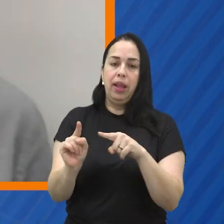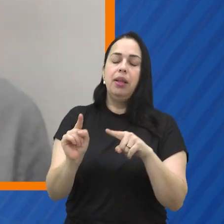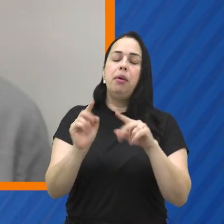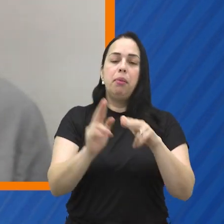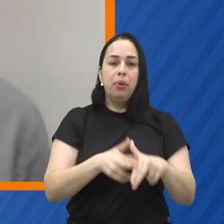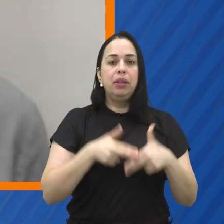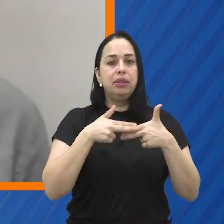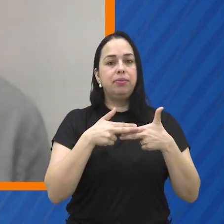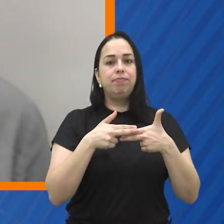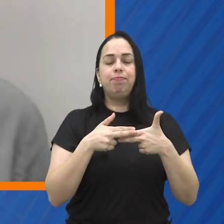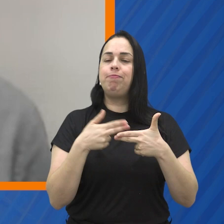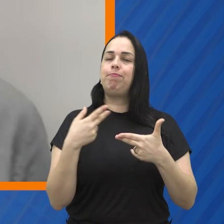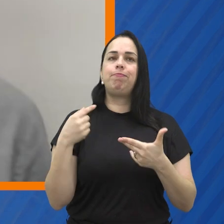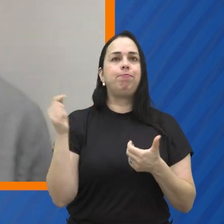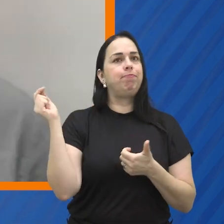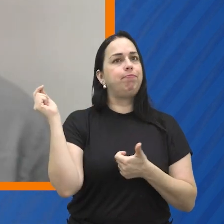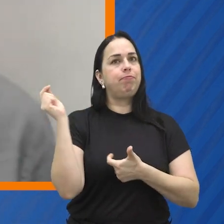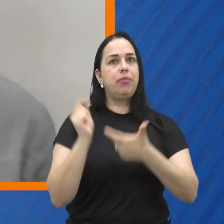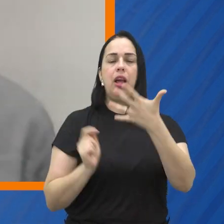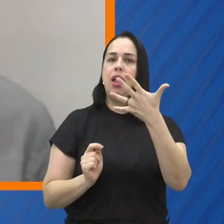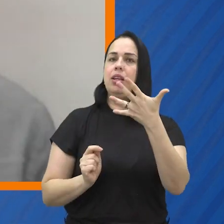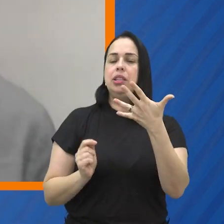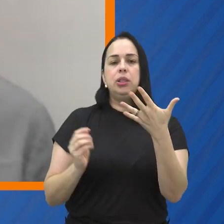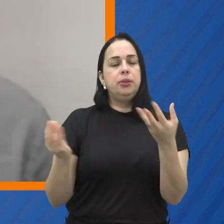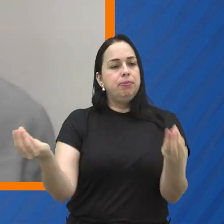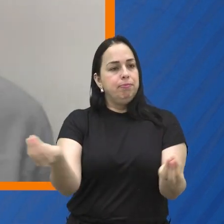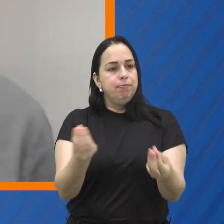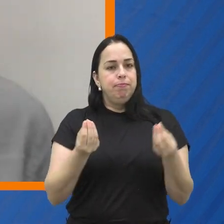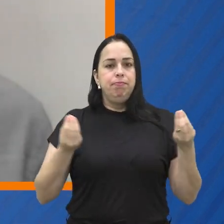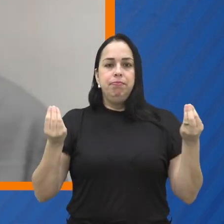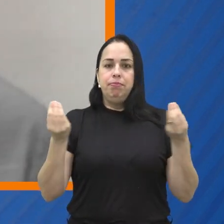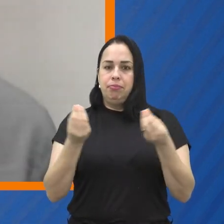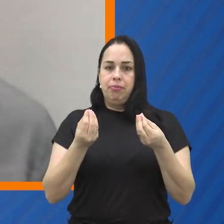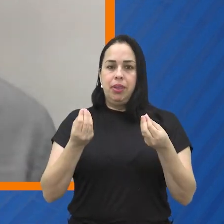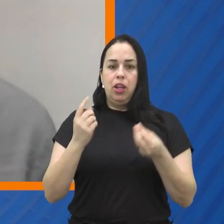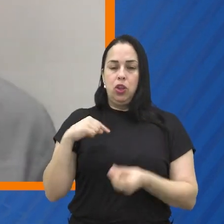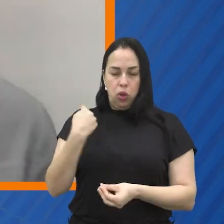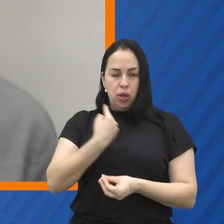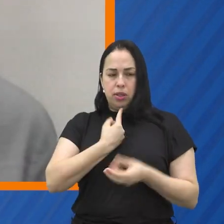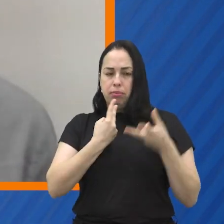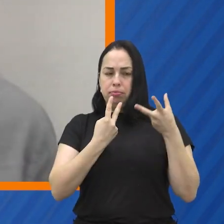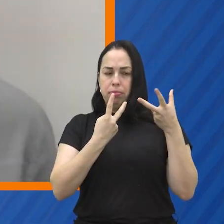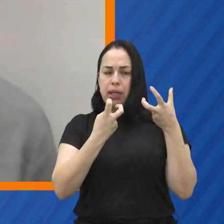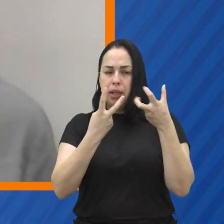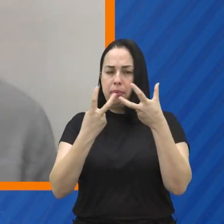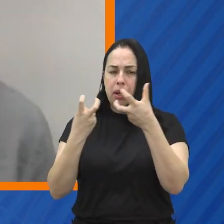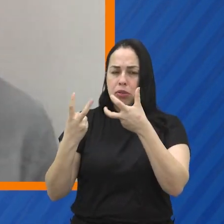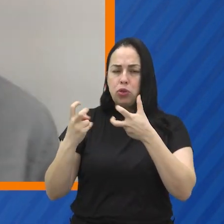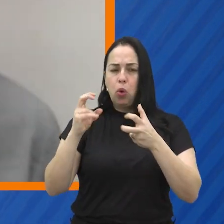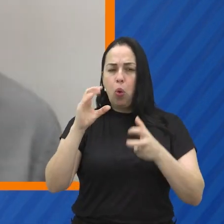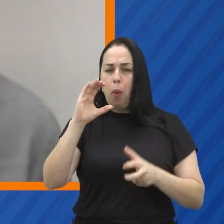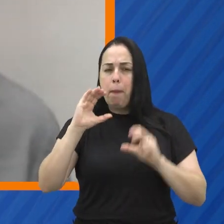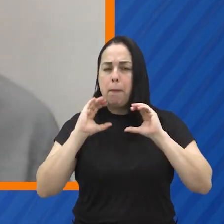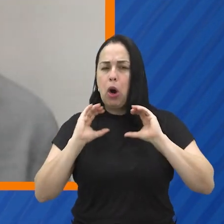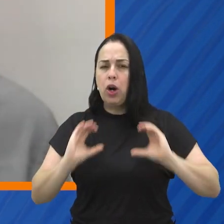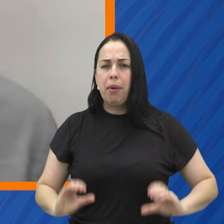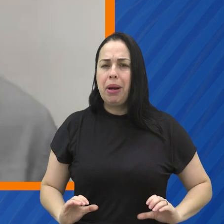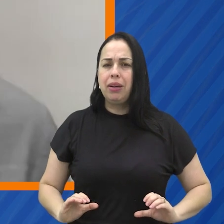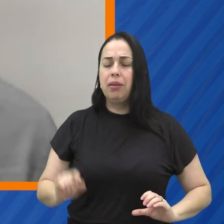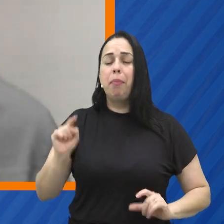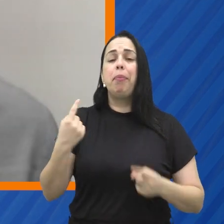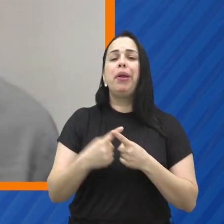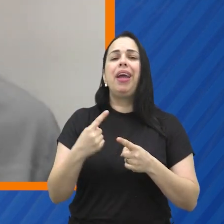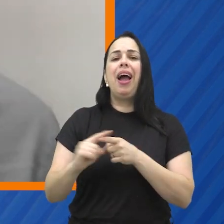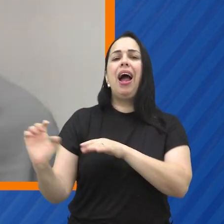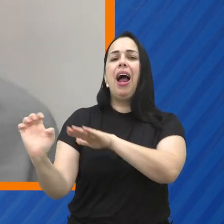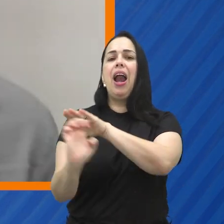tem sido feito uma série de observações que a gente tem notado, que as empresas não